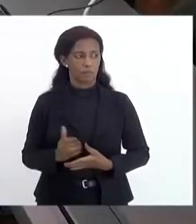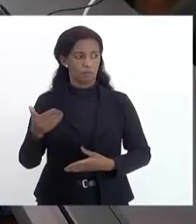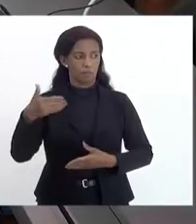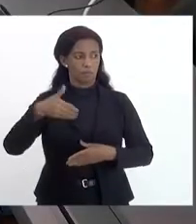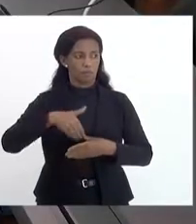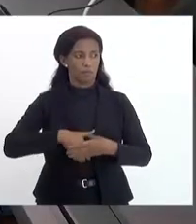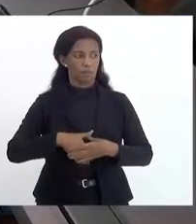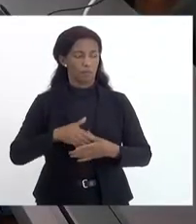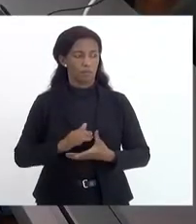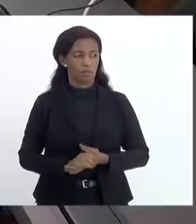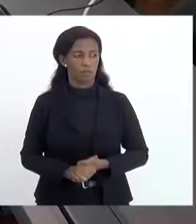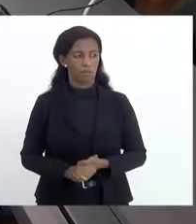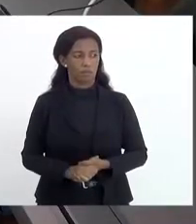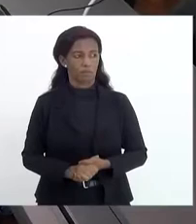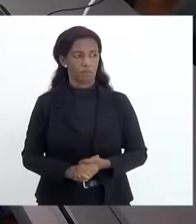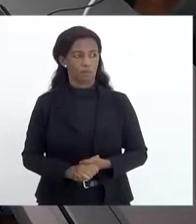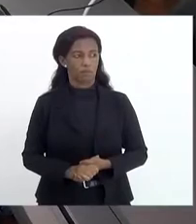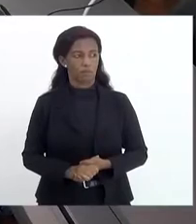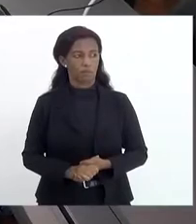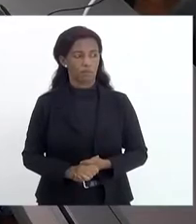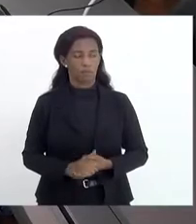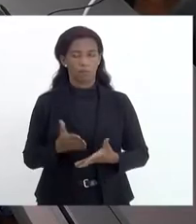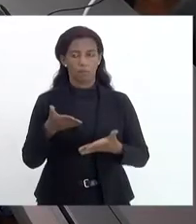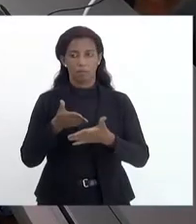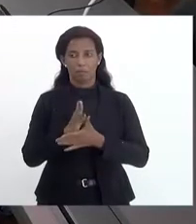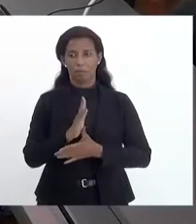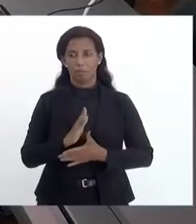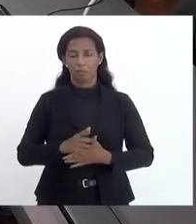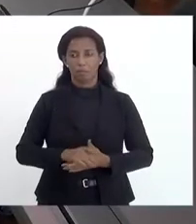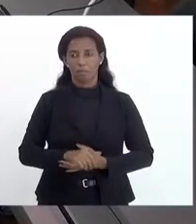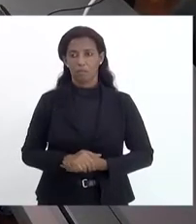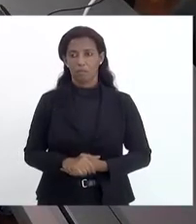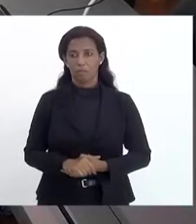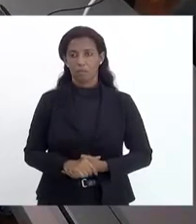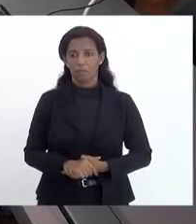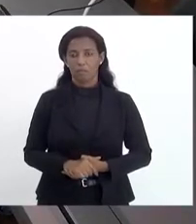em votação, é mesmo. Aprovado.